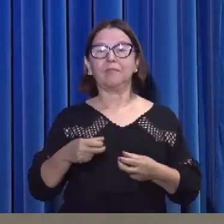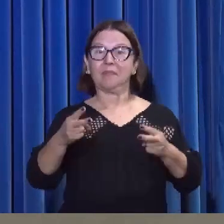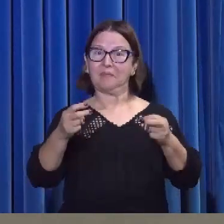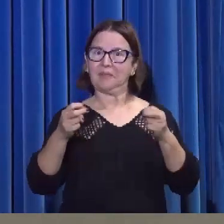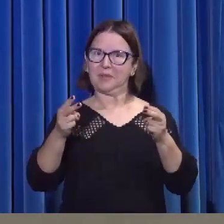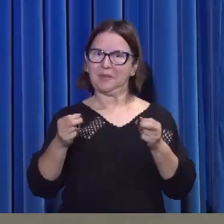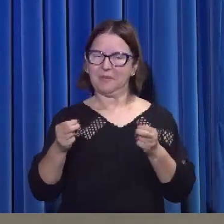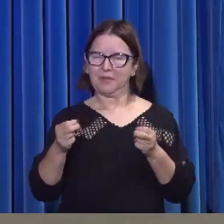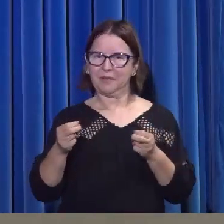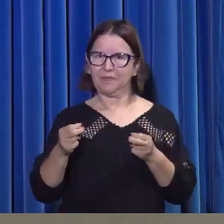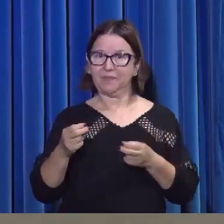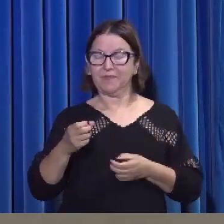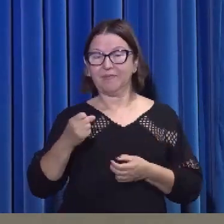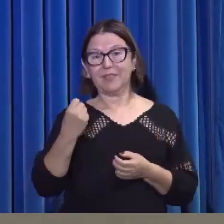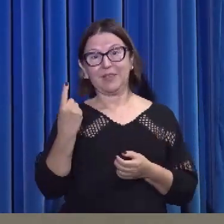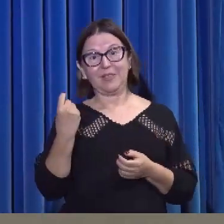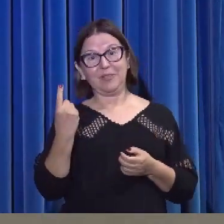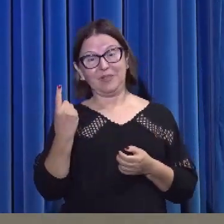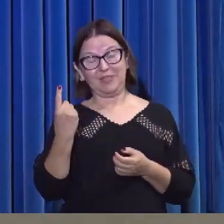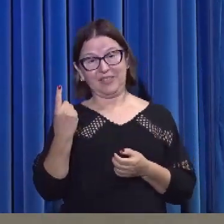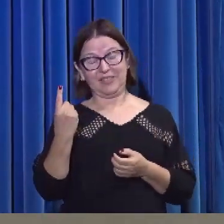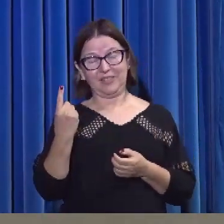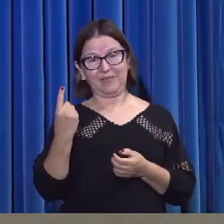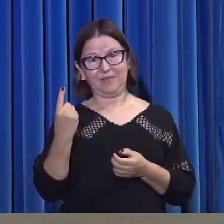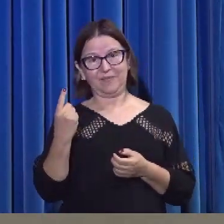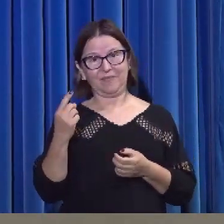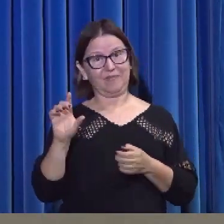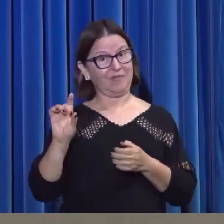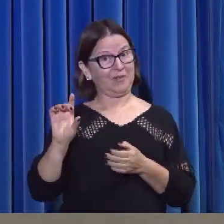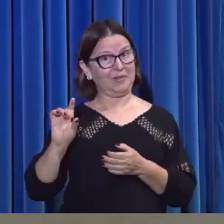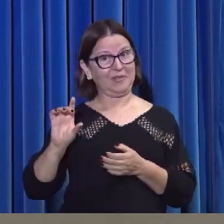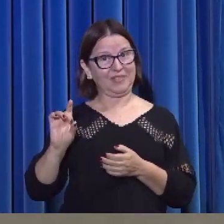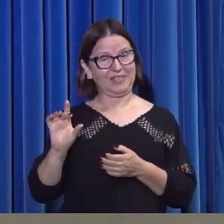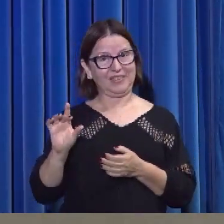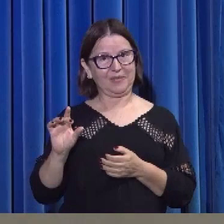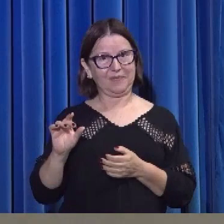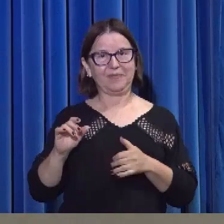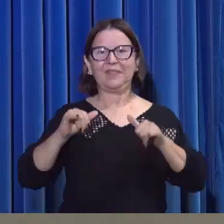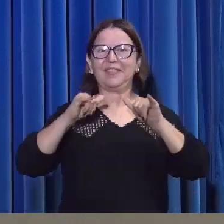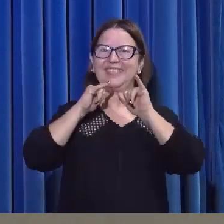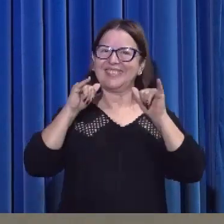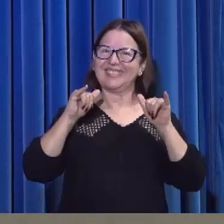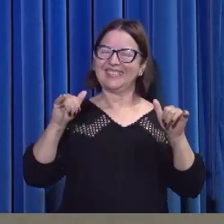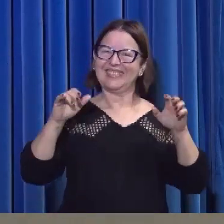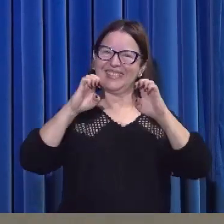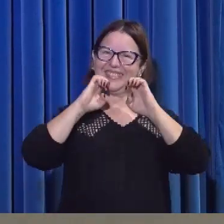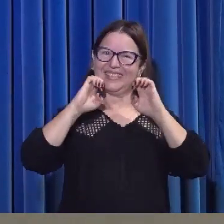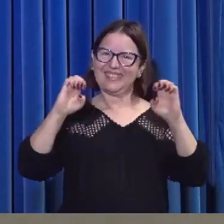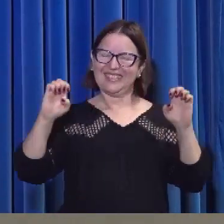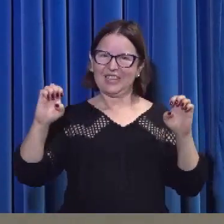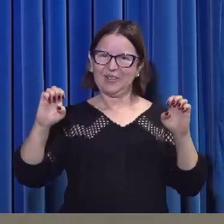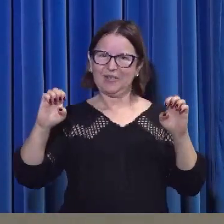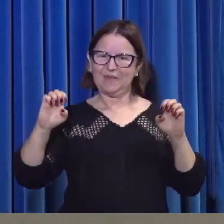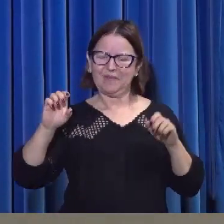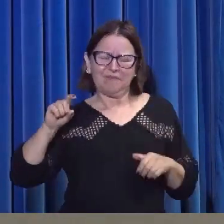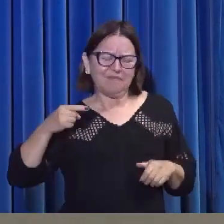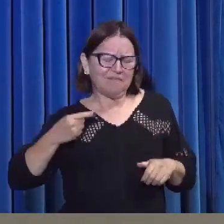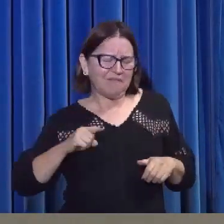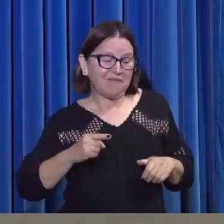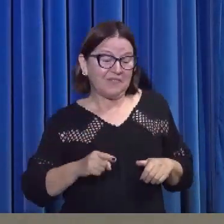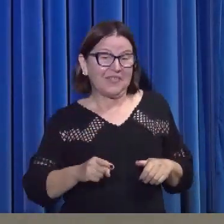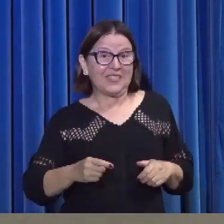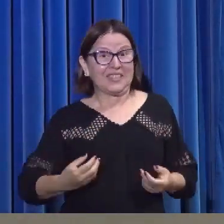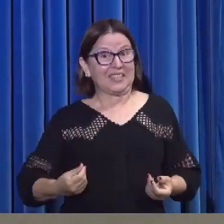percebemos que era única e exclusivamente anunciar o evangelho das insondáveis riquezas de